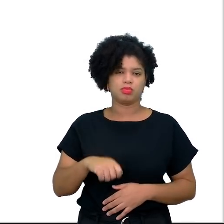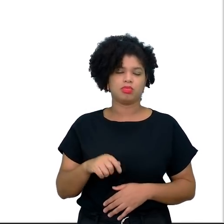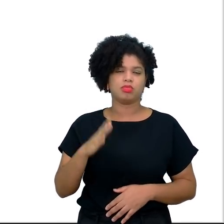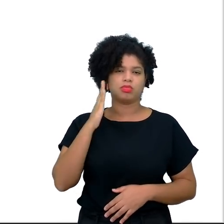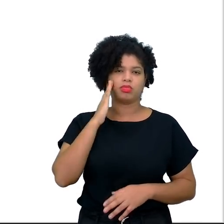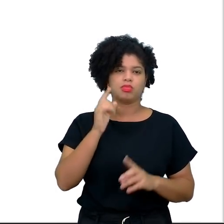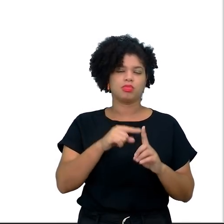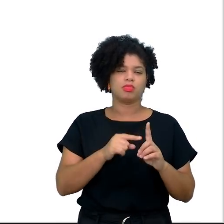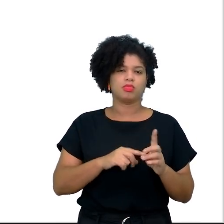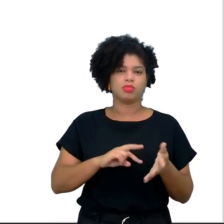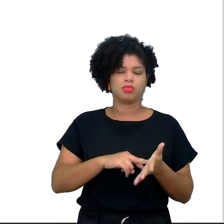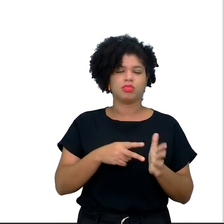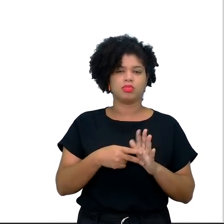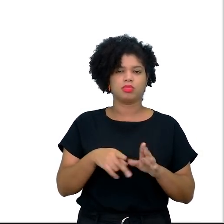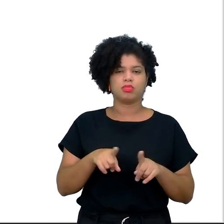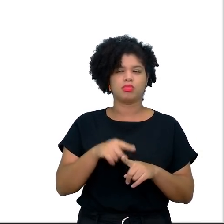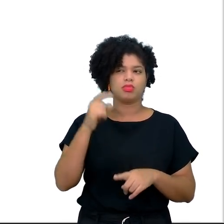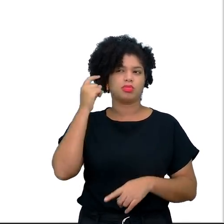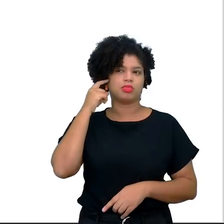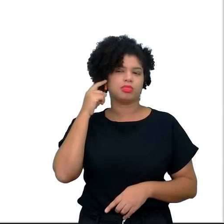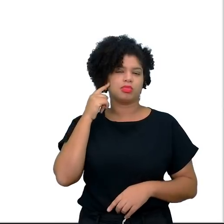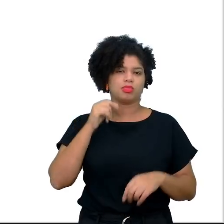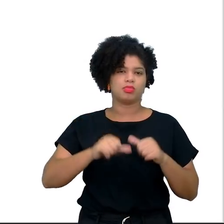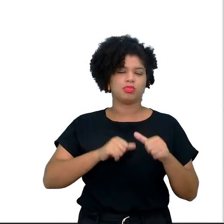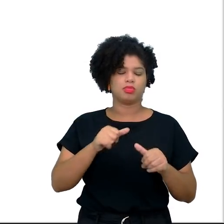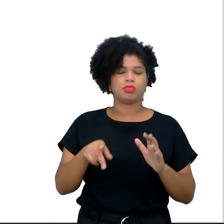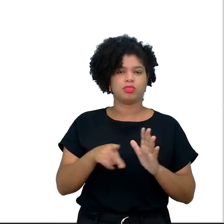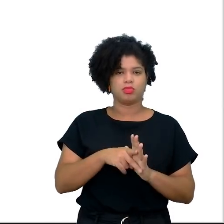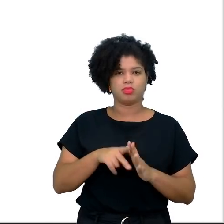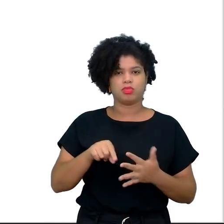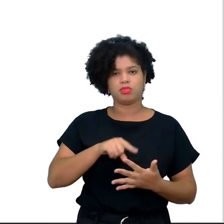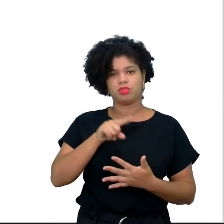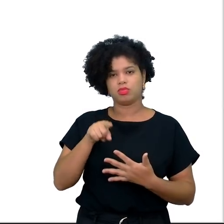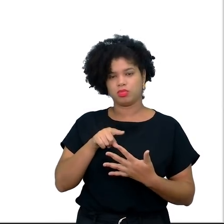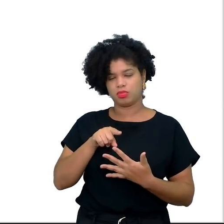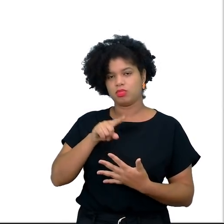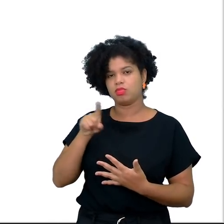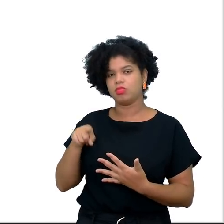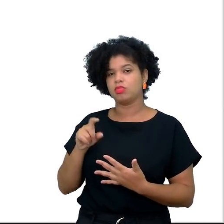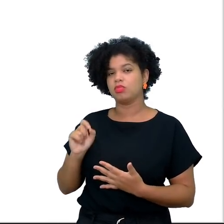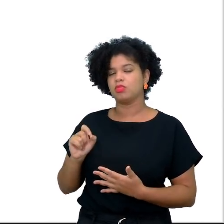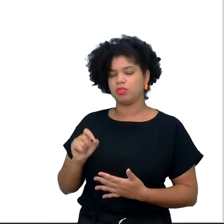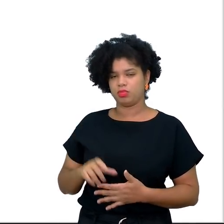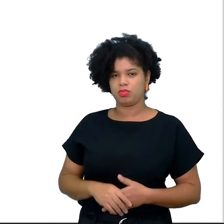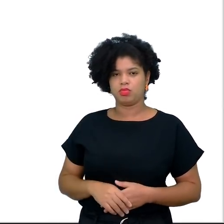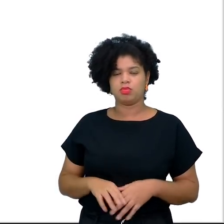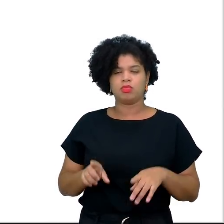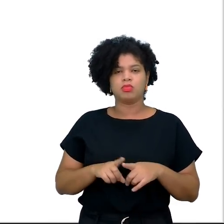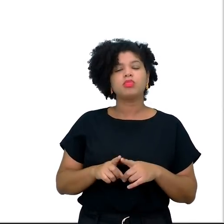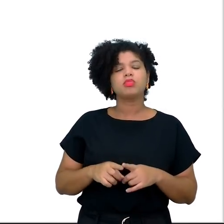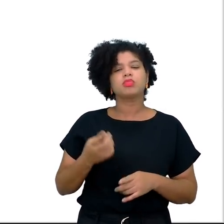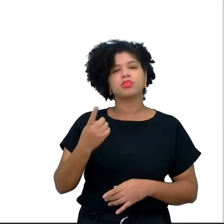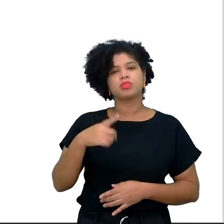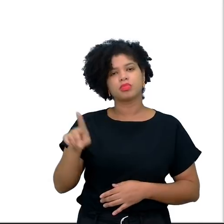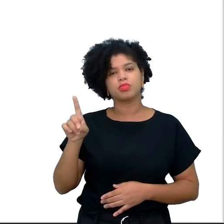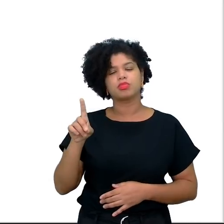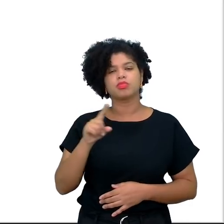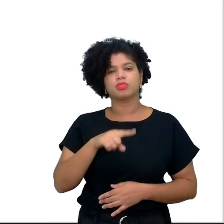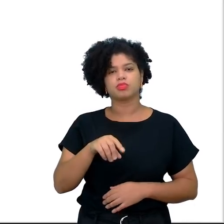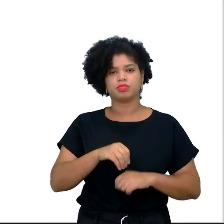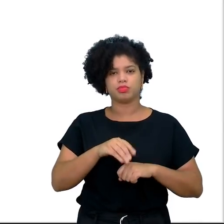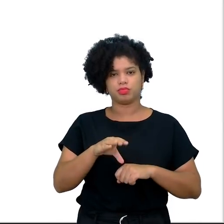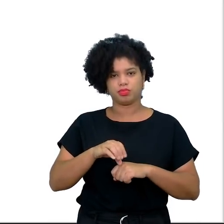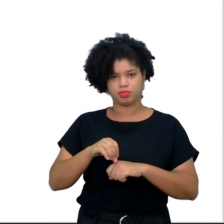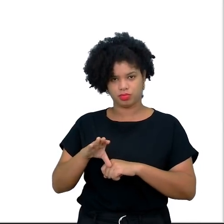de significado e pensamento na mudança do lugar da incógnita. E, por último, iremos apresentar uma